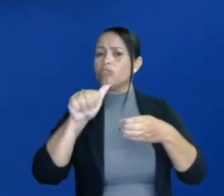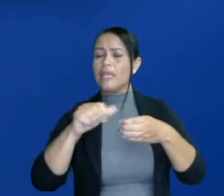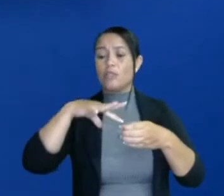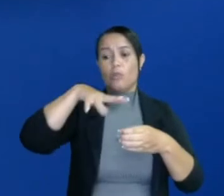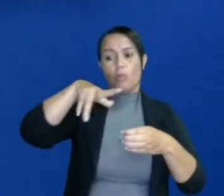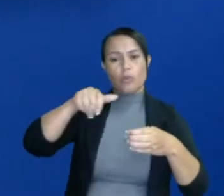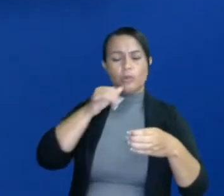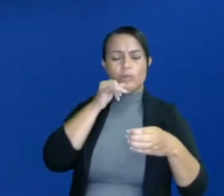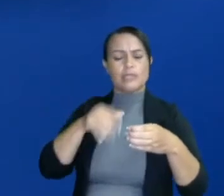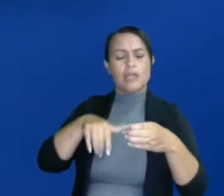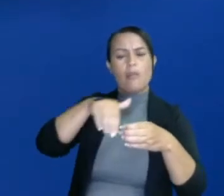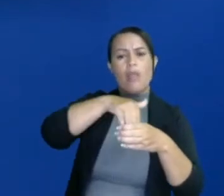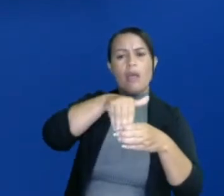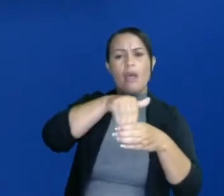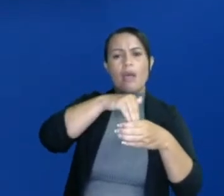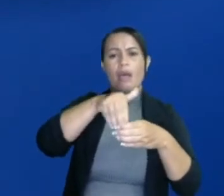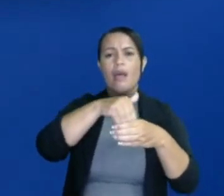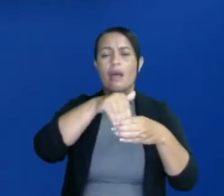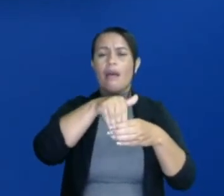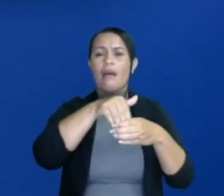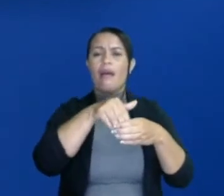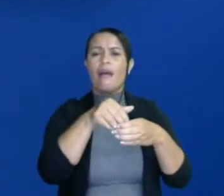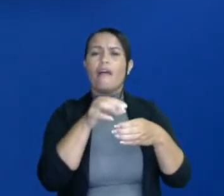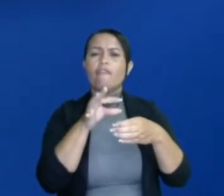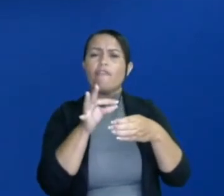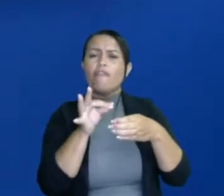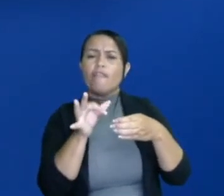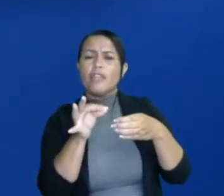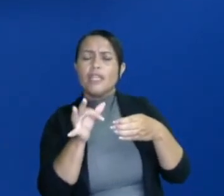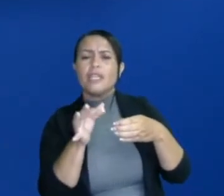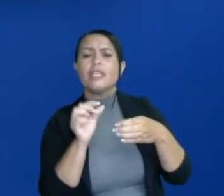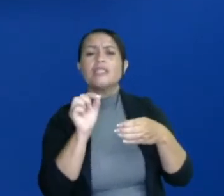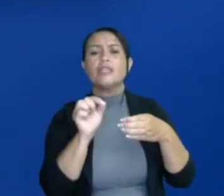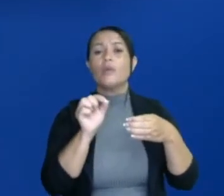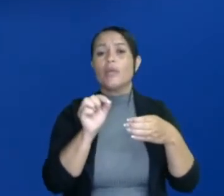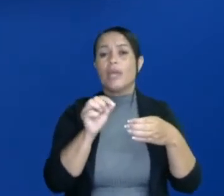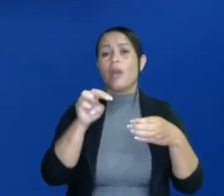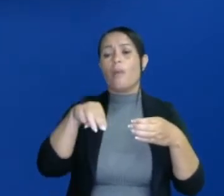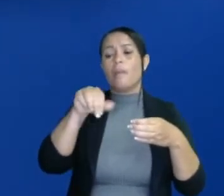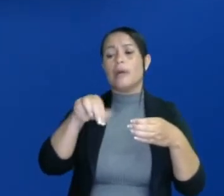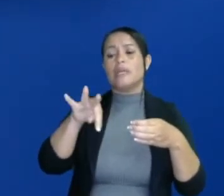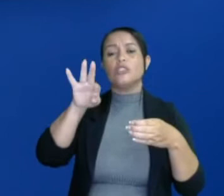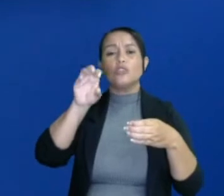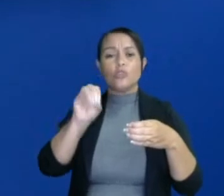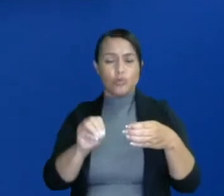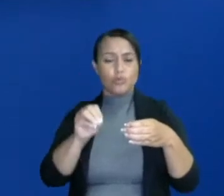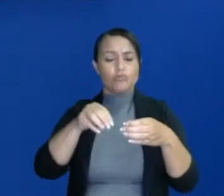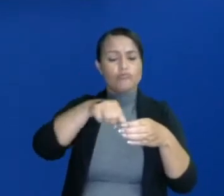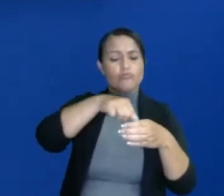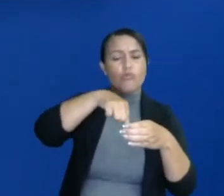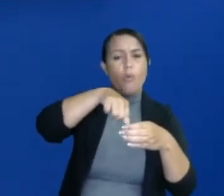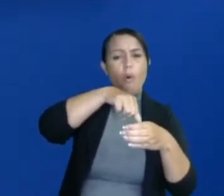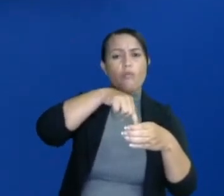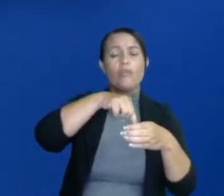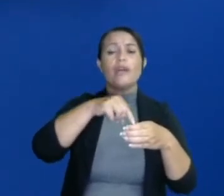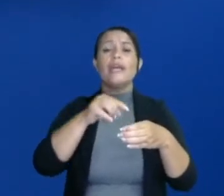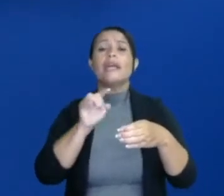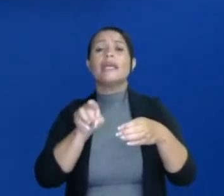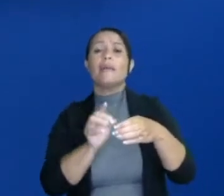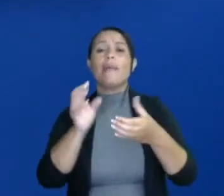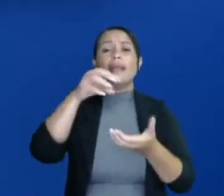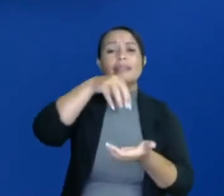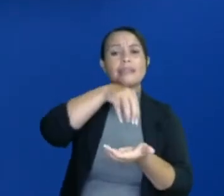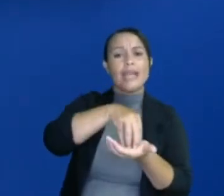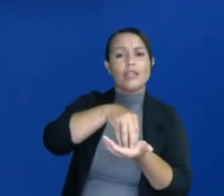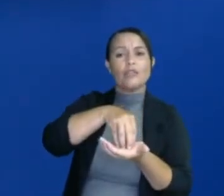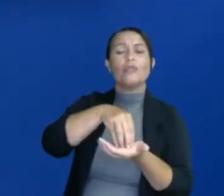dessa camada fininha, que seria aí a casca do ovo, no caso da Terra, a crosta, você teria o manto, no caso do ovo, né, a clara, e dentro do